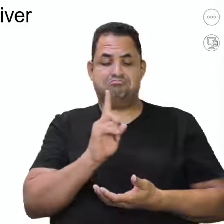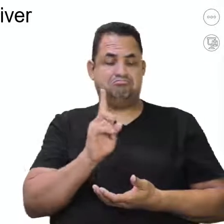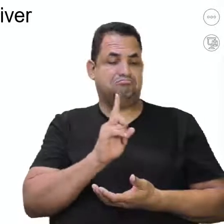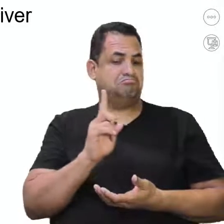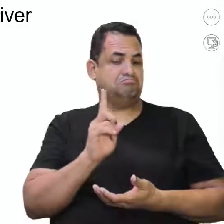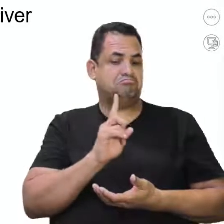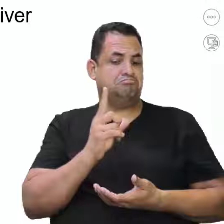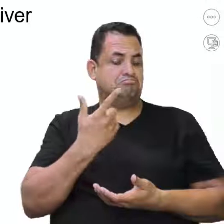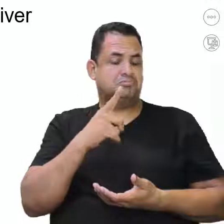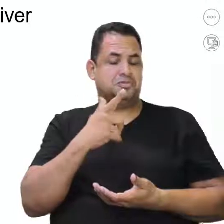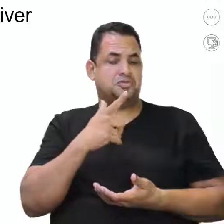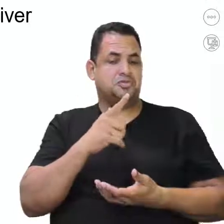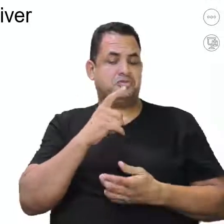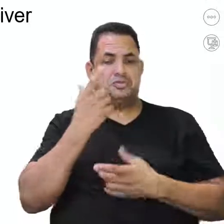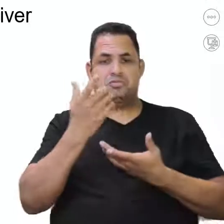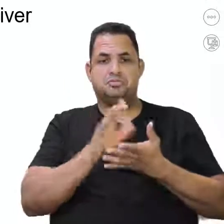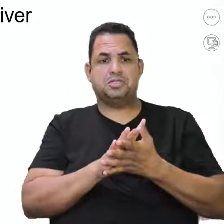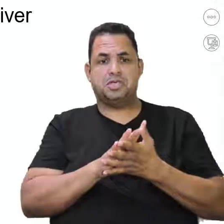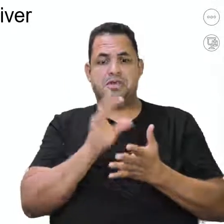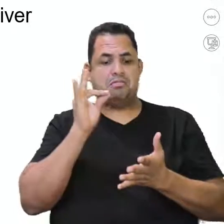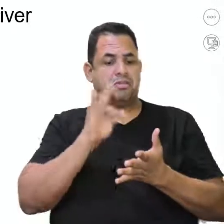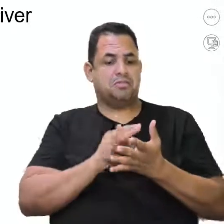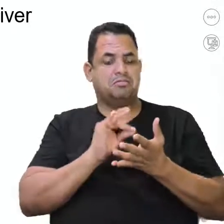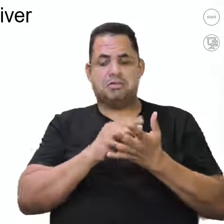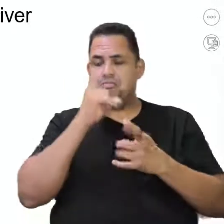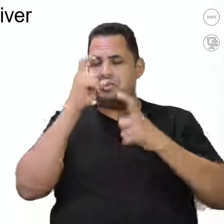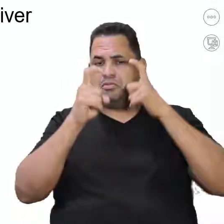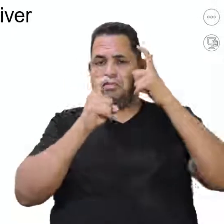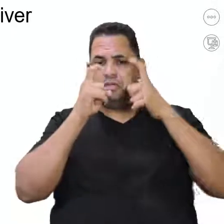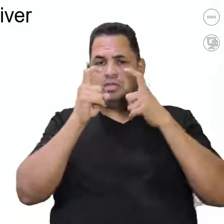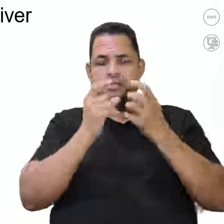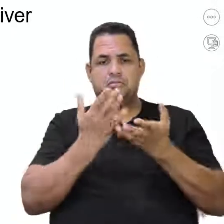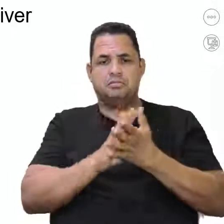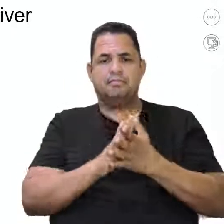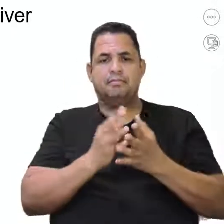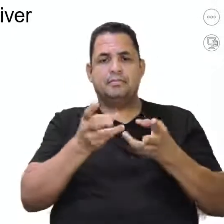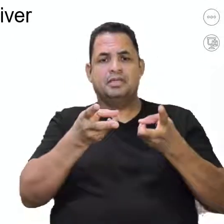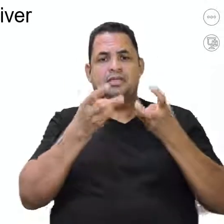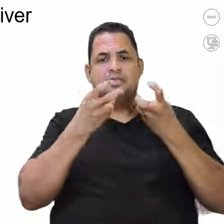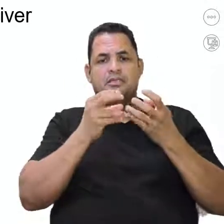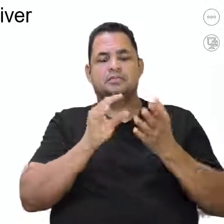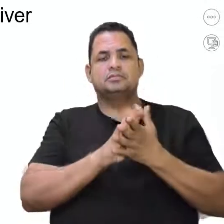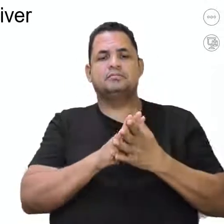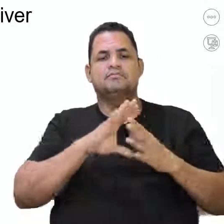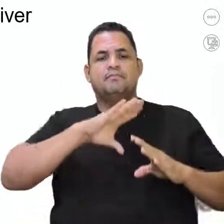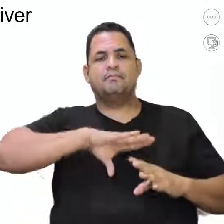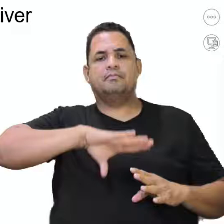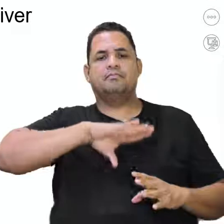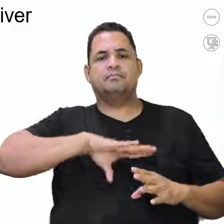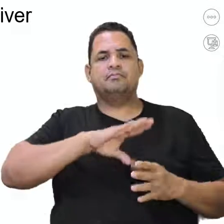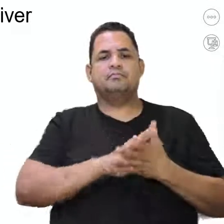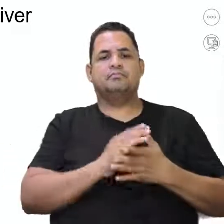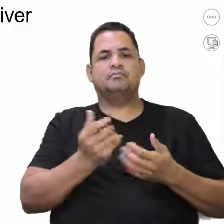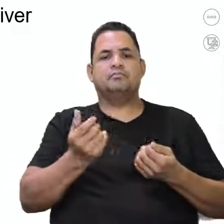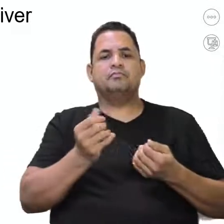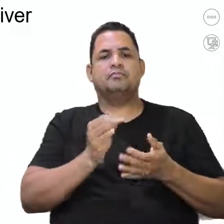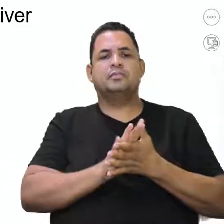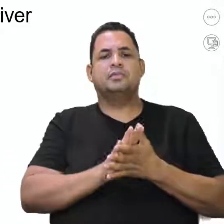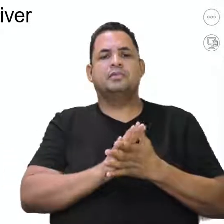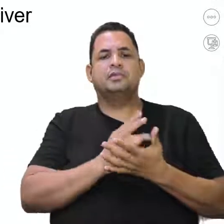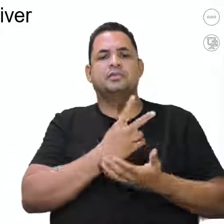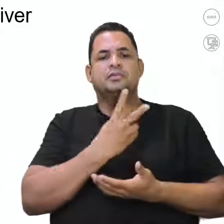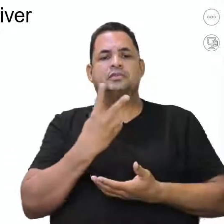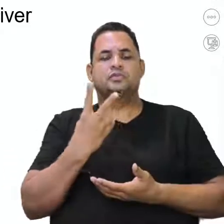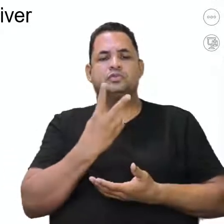tenho nenhuma razão para me preocupar. Perceba que em português eu posso fazer essa questão de